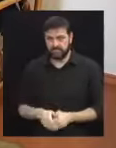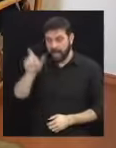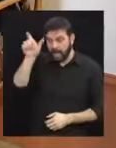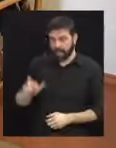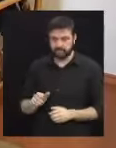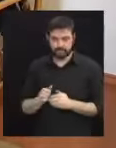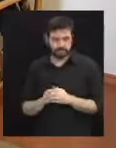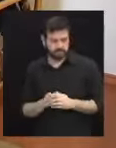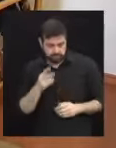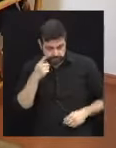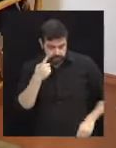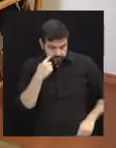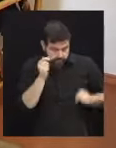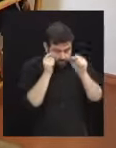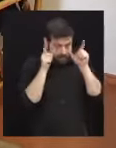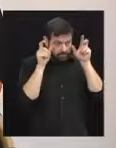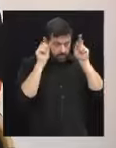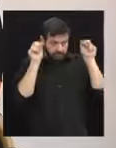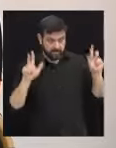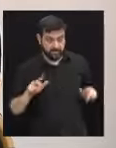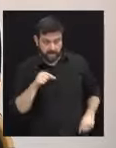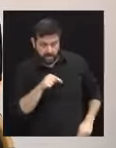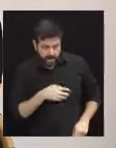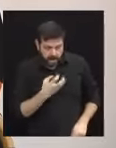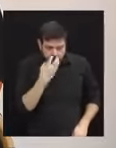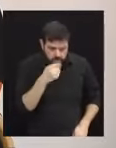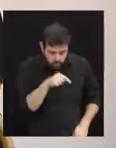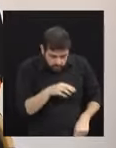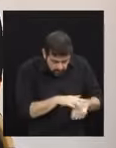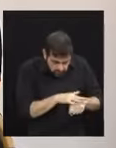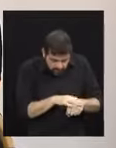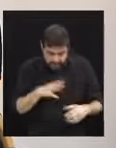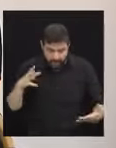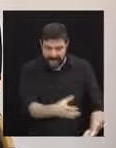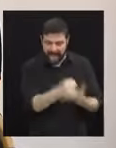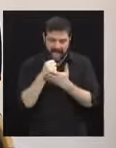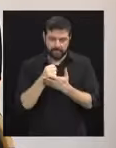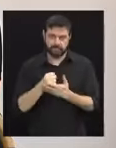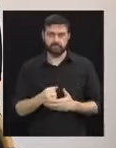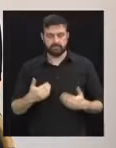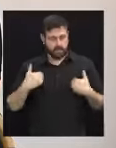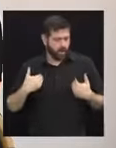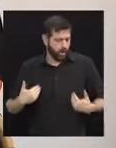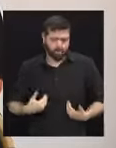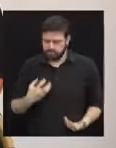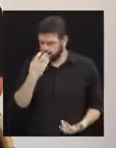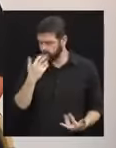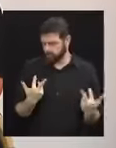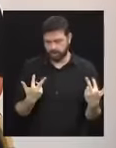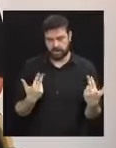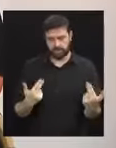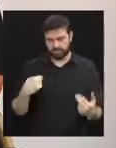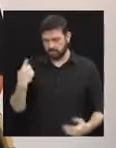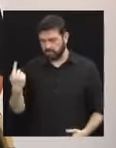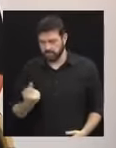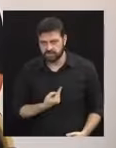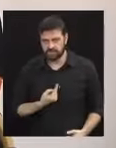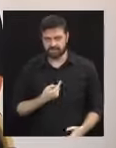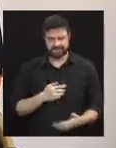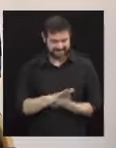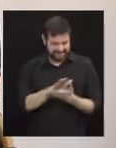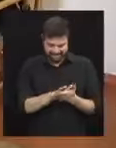se dispõe mais porque acha que ele tem mais necessidade, mas o organismo é o mesmo, né? Nós não temos nada contra